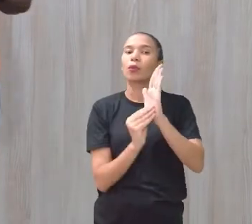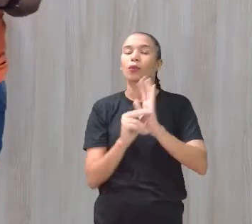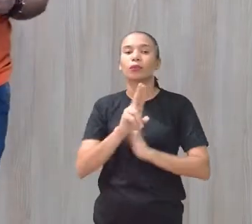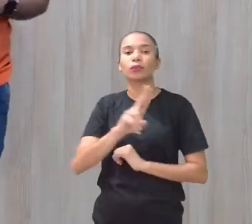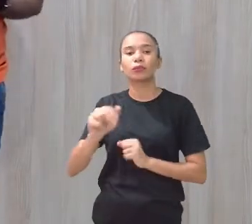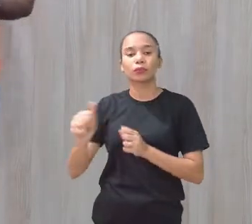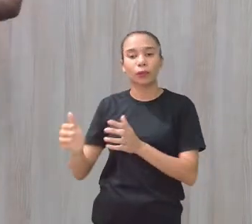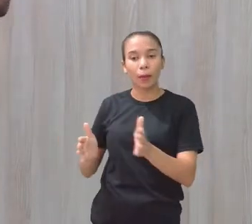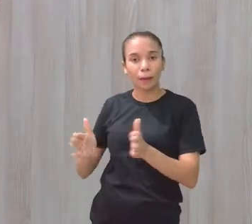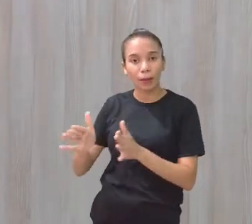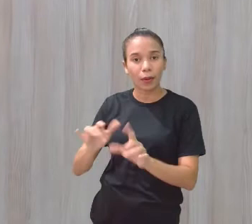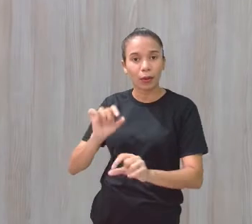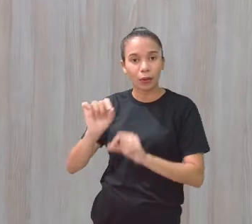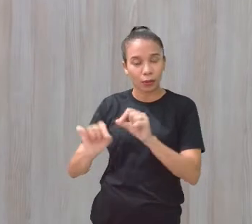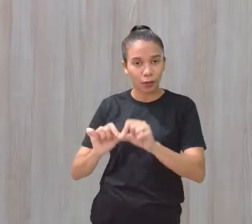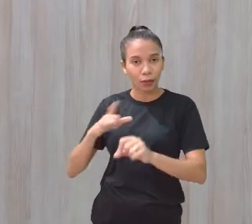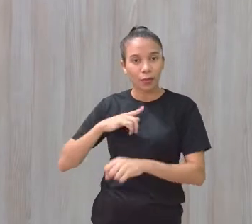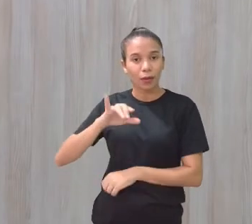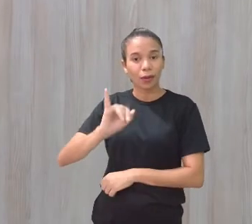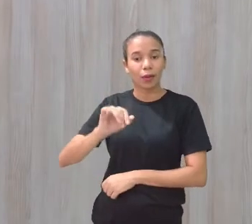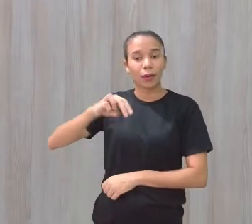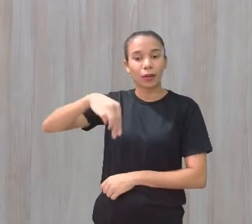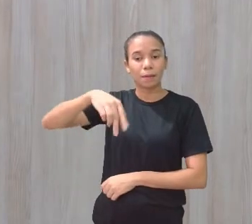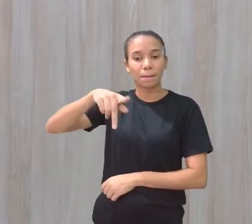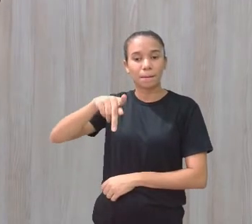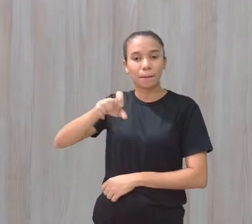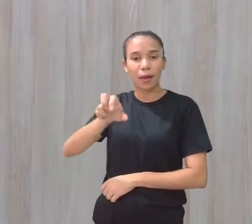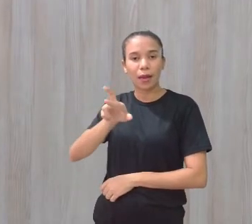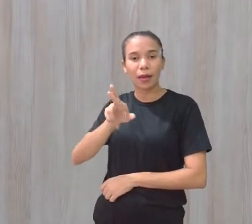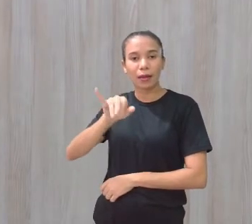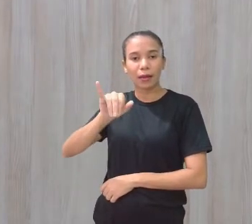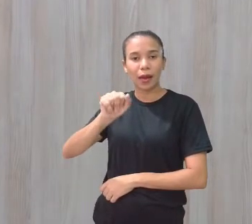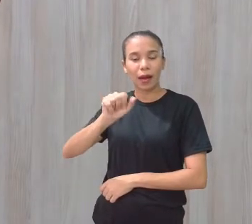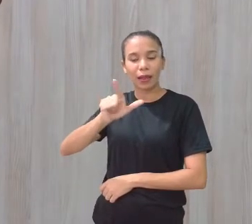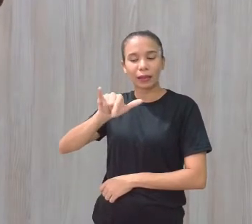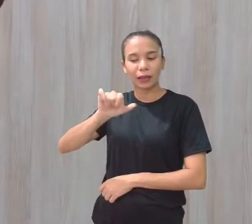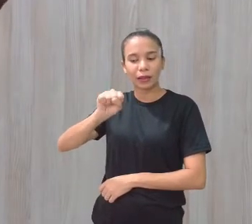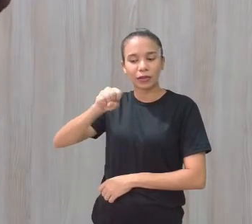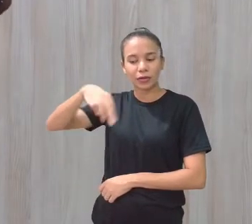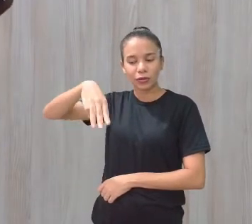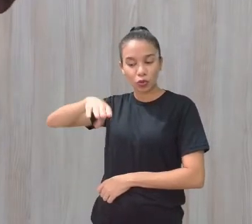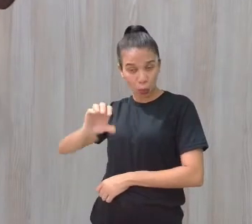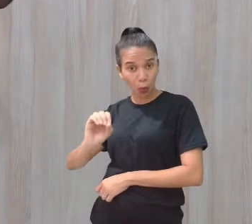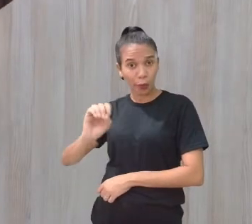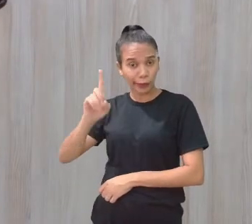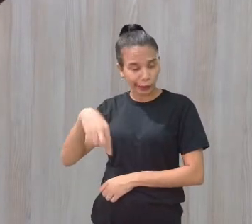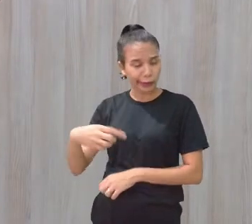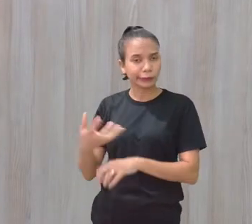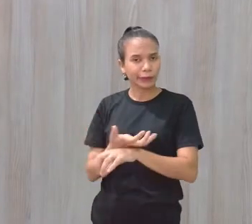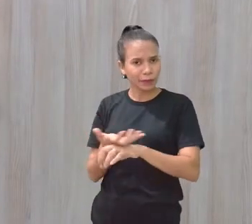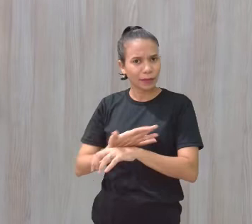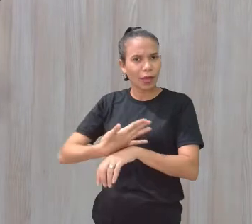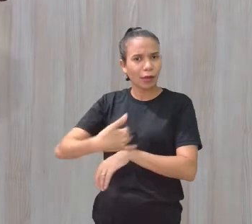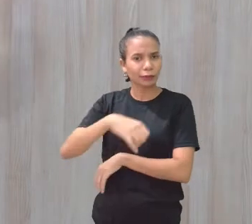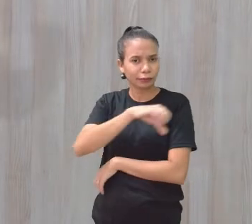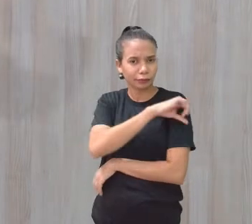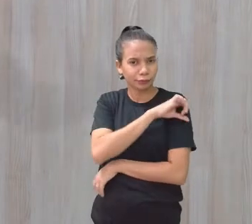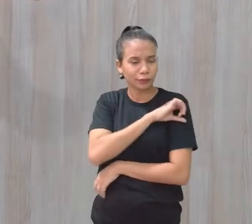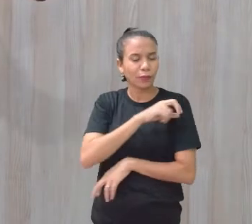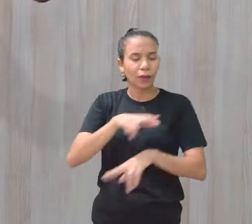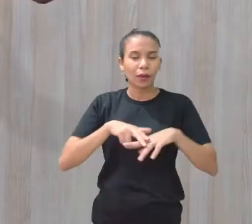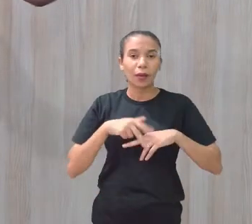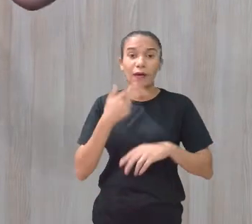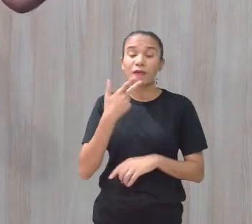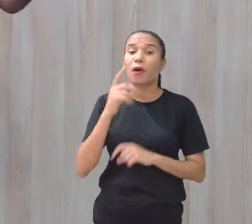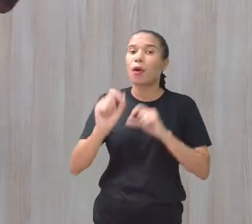né, um período chamado de imperialista, certo? Ou imperialismo. Vocês vão ver o que é que nações como a Bélgica,